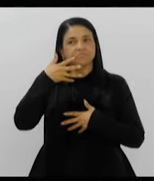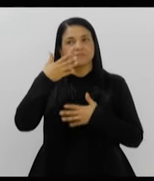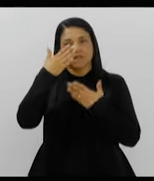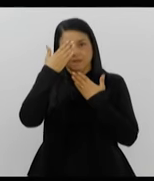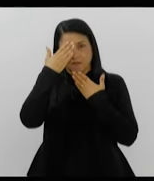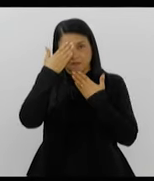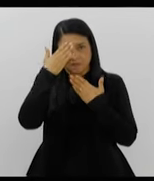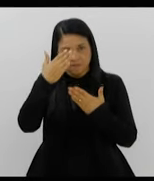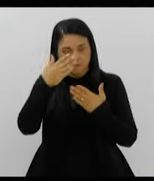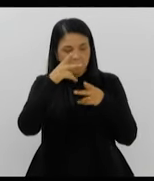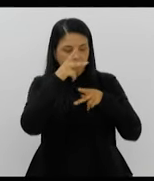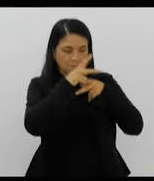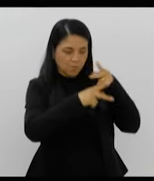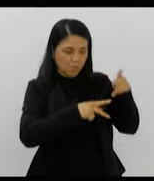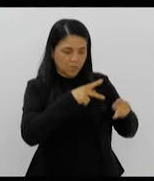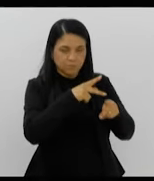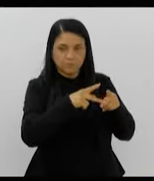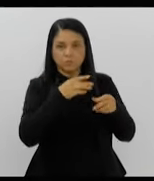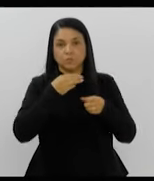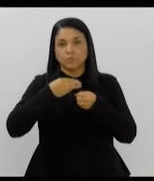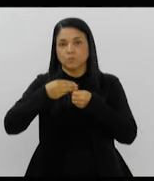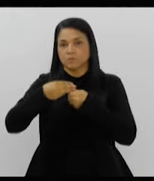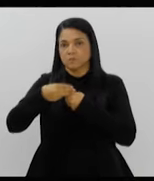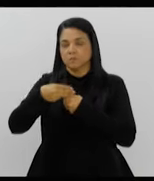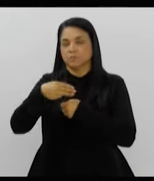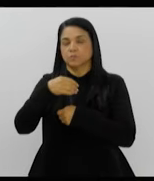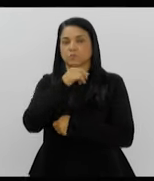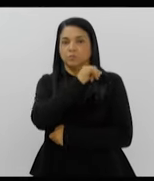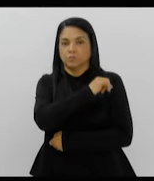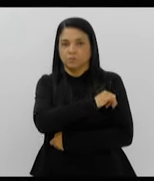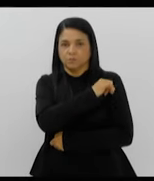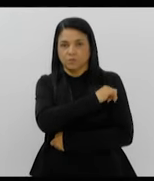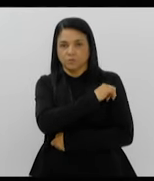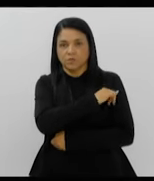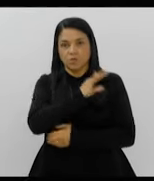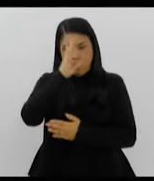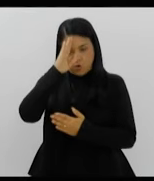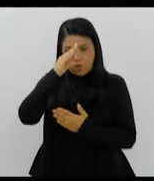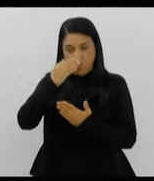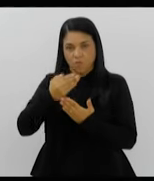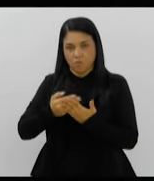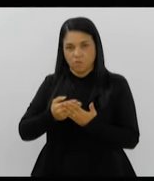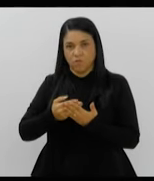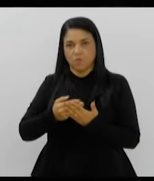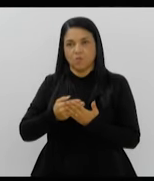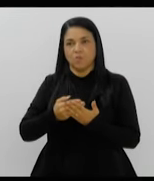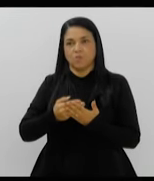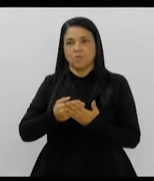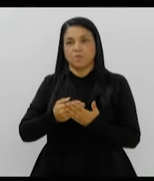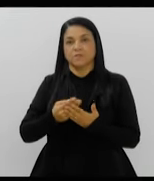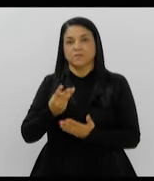toda a população do município do Rio de Janeiro, que confiou mais de